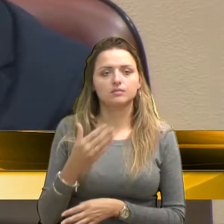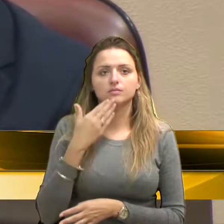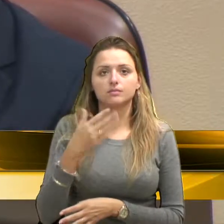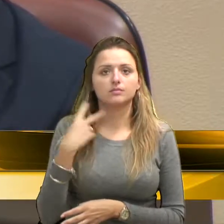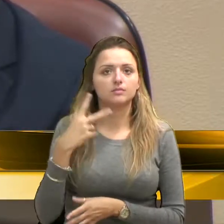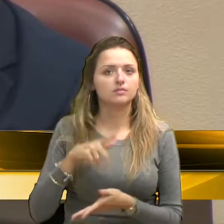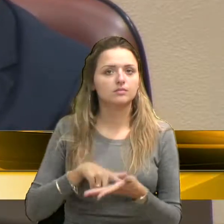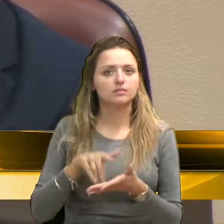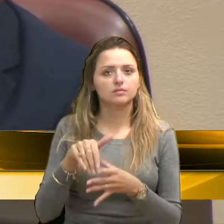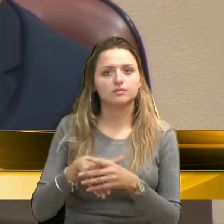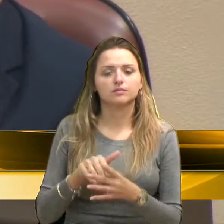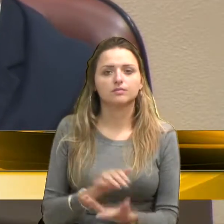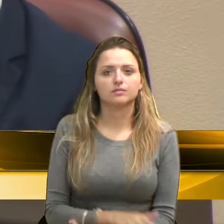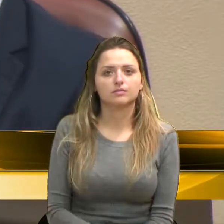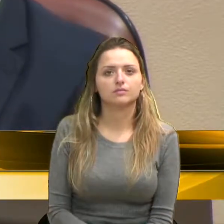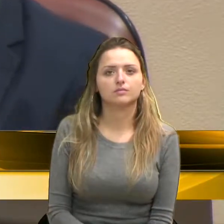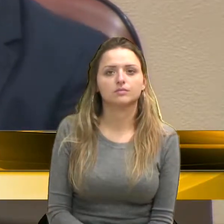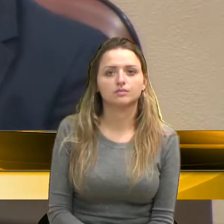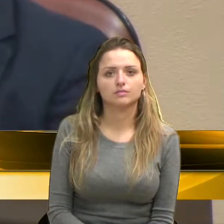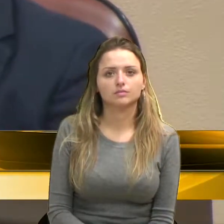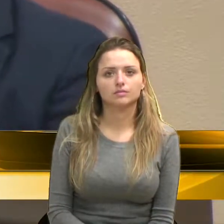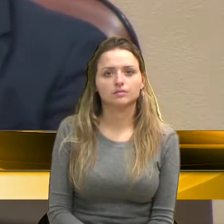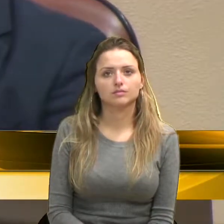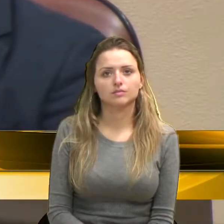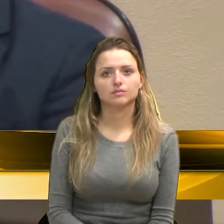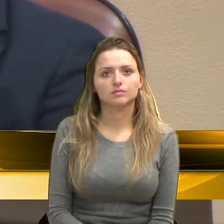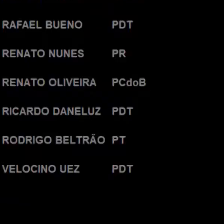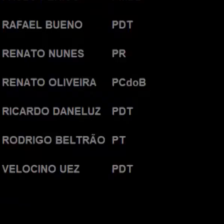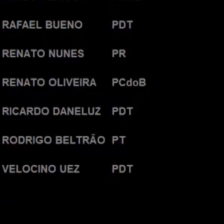Solicito aos vereadores que registrem seus votos.